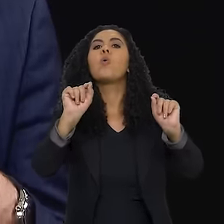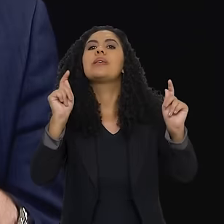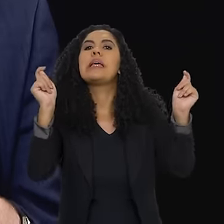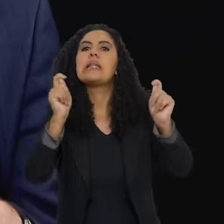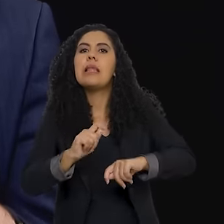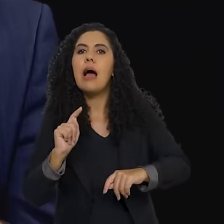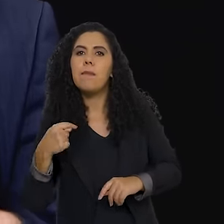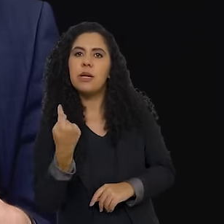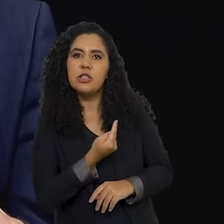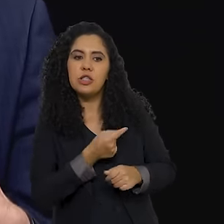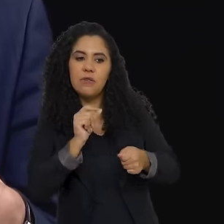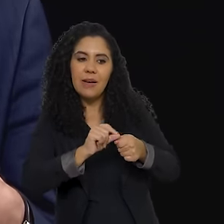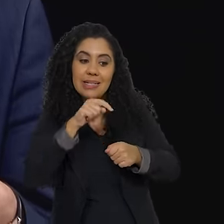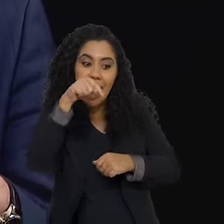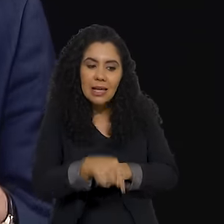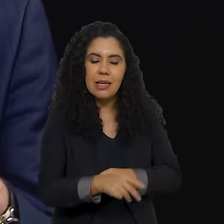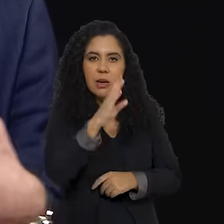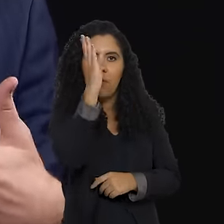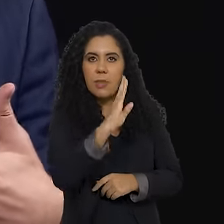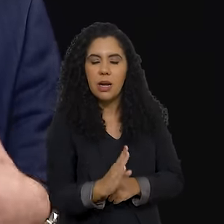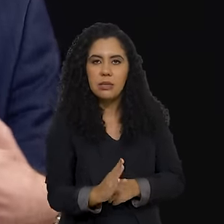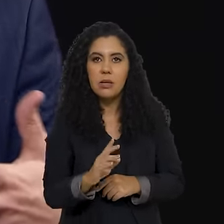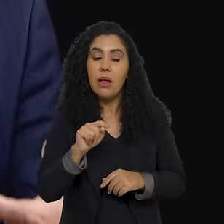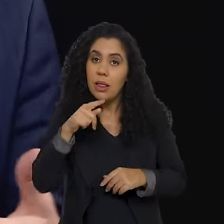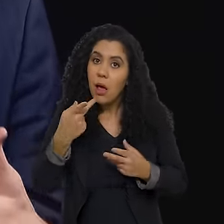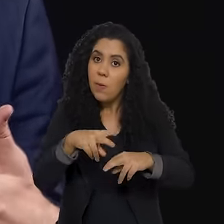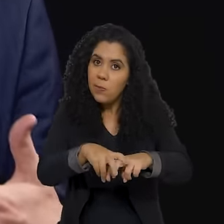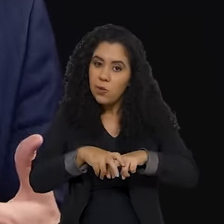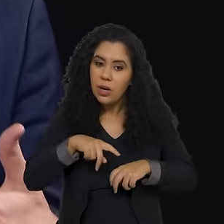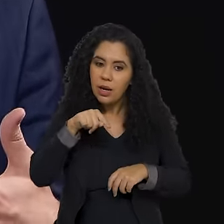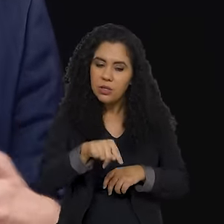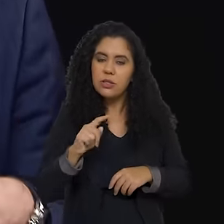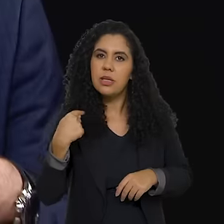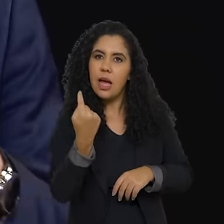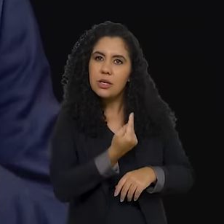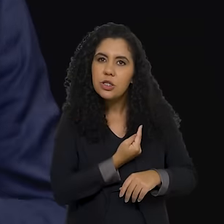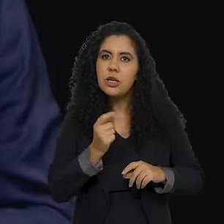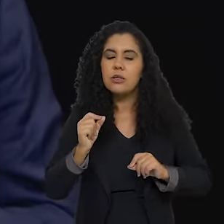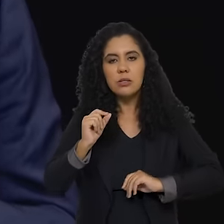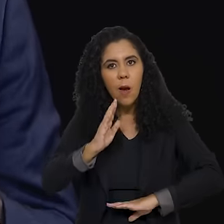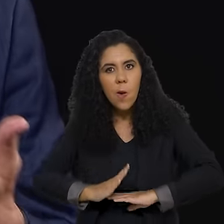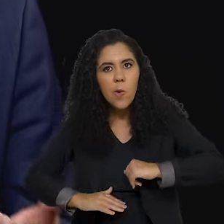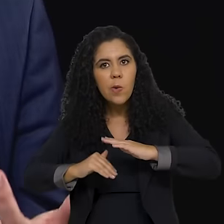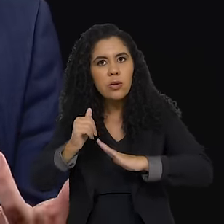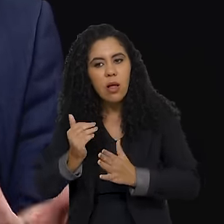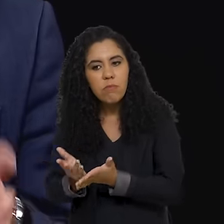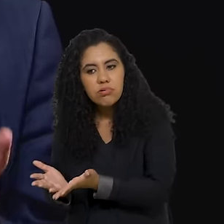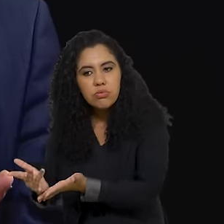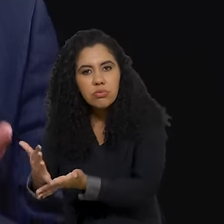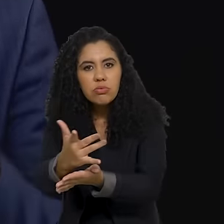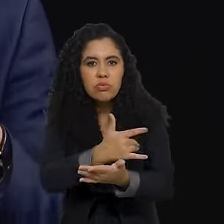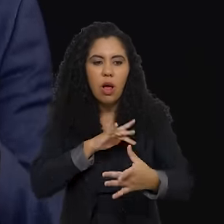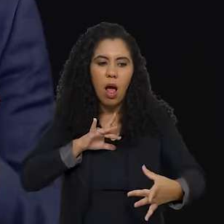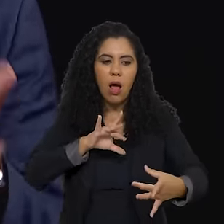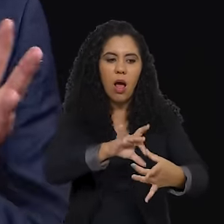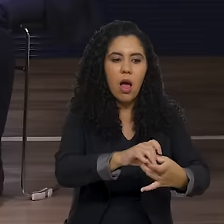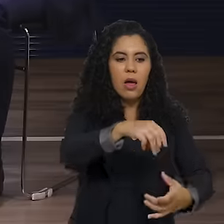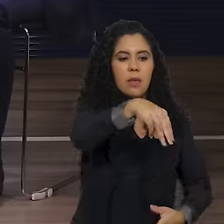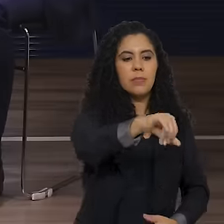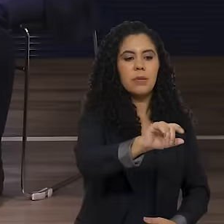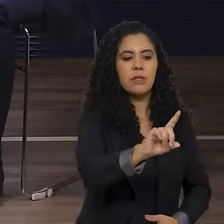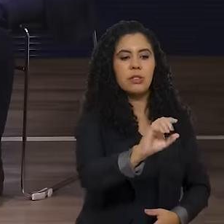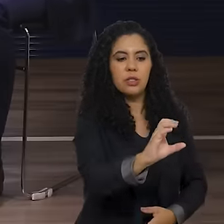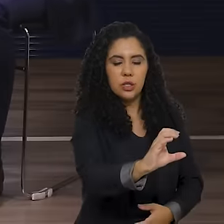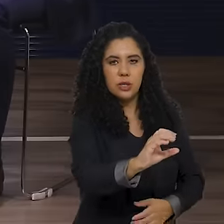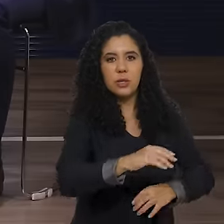Brasil, trazer para cá essas cadeias, enfim. Então, é essa construção que está em curso, liderado pelo MDIC, e a gente